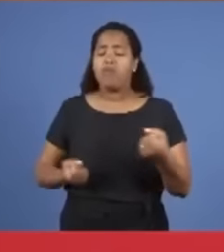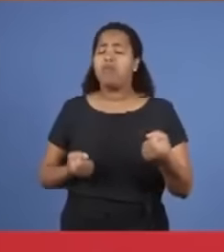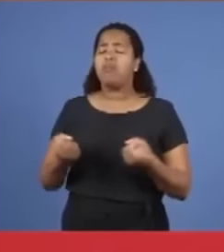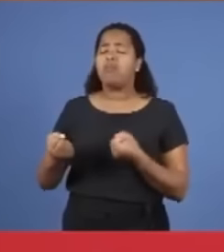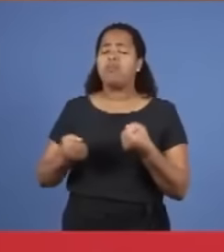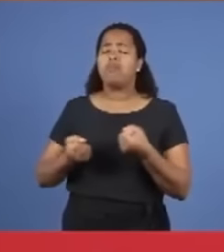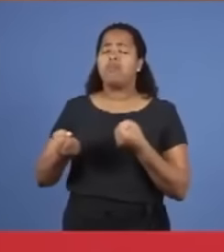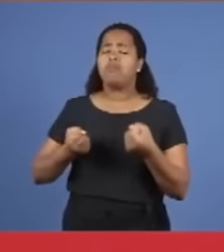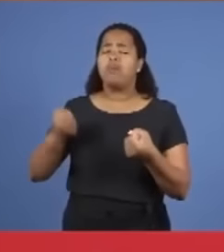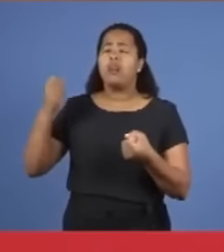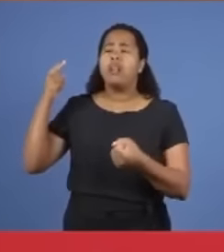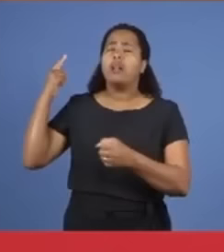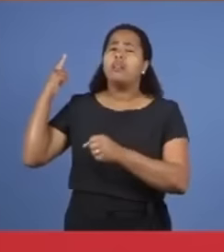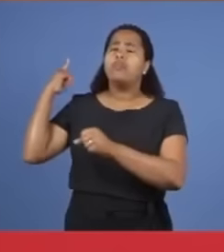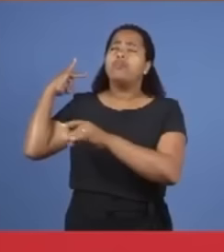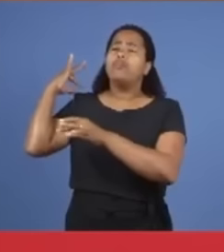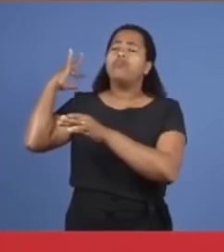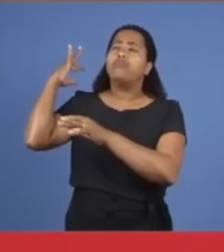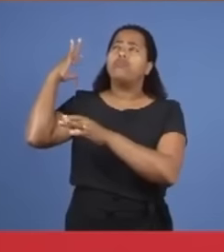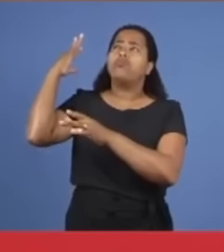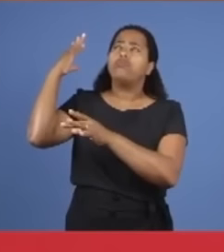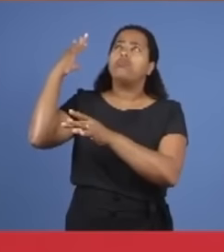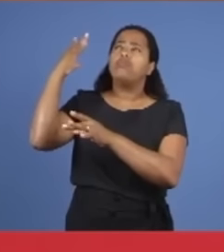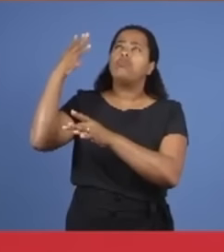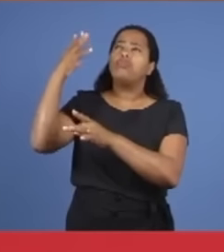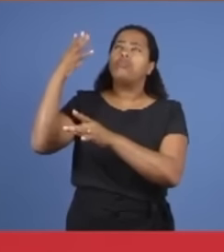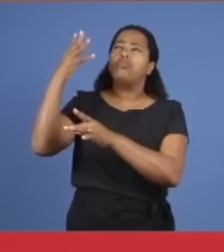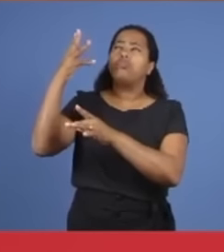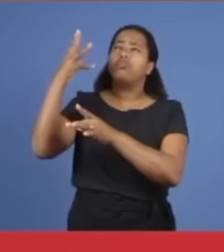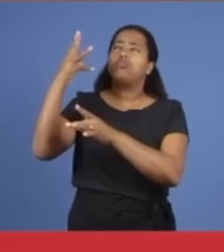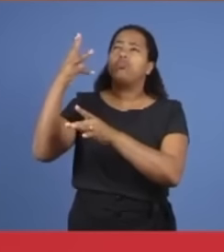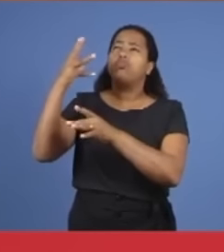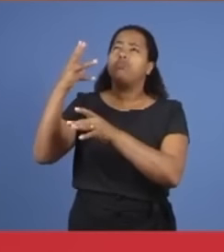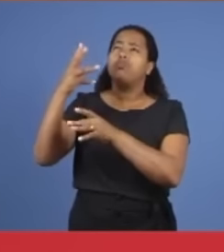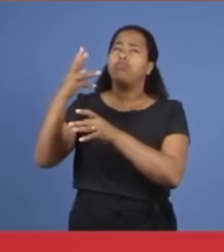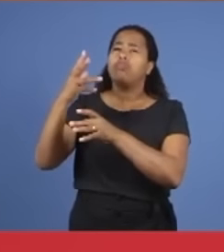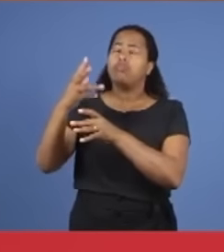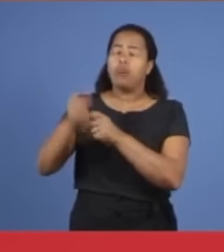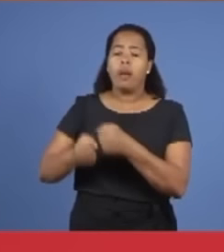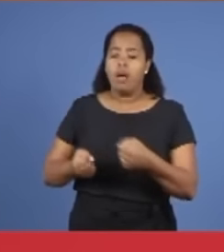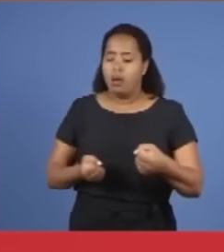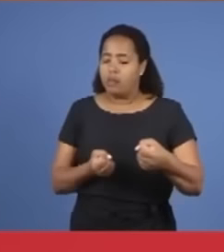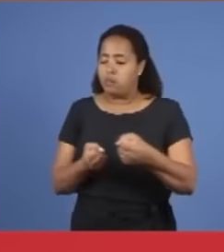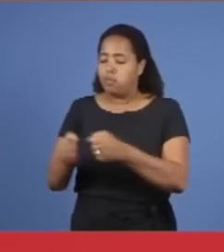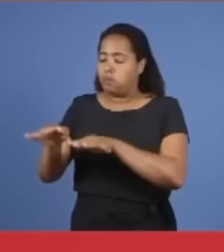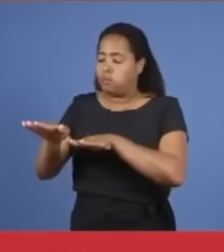lembrando. Sabe o que aconteceu? Tivemos que parar o carro no estacionamento para chorar.